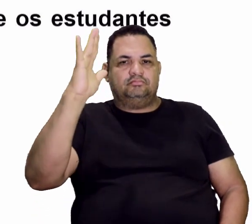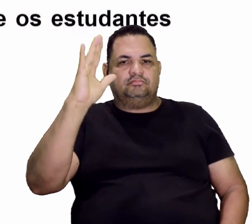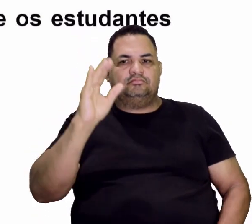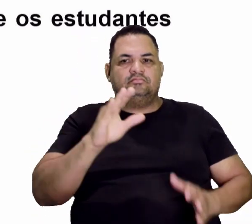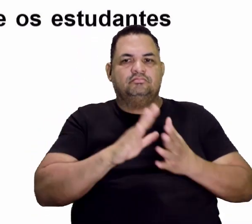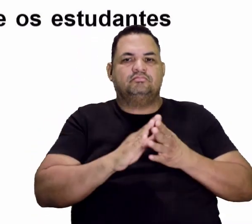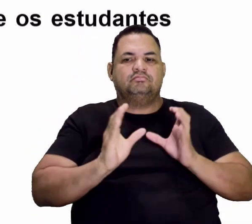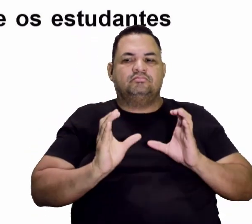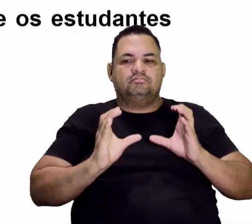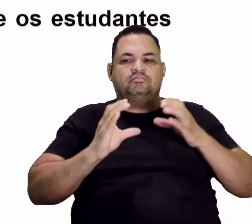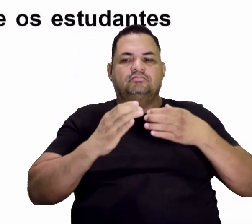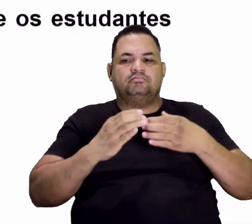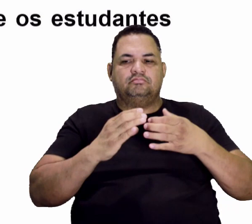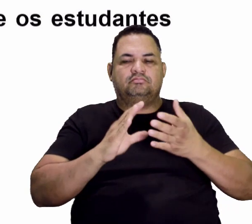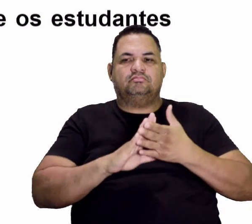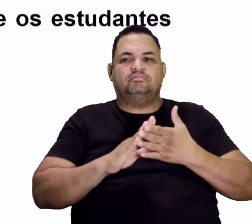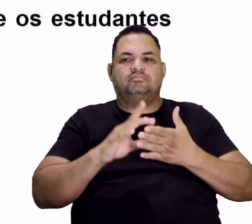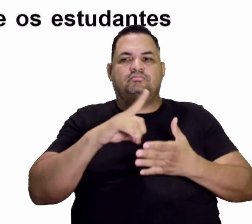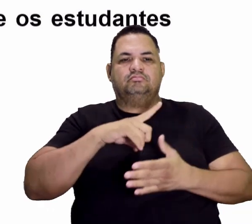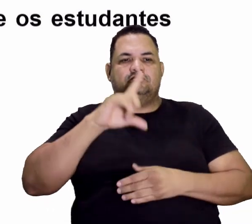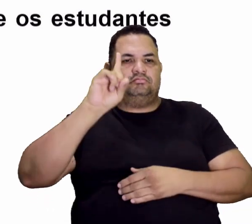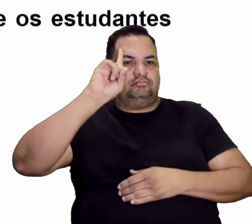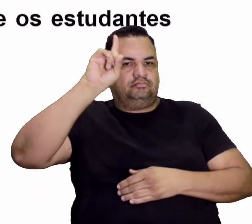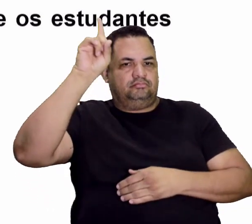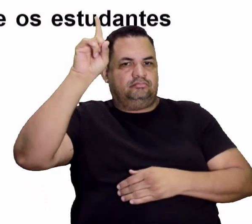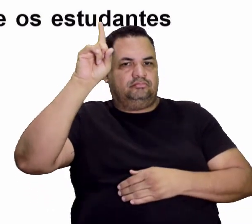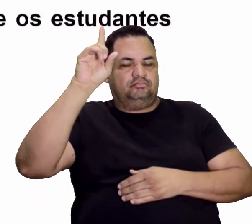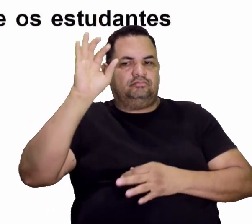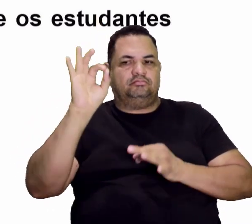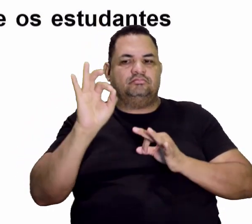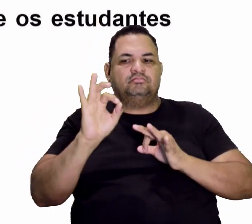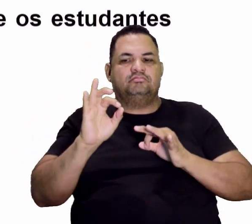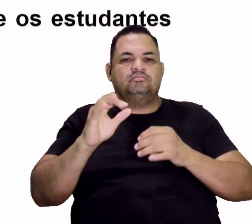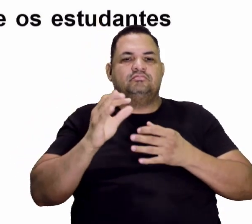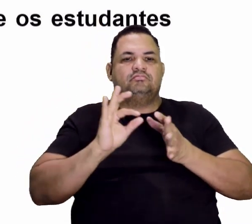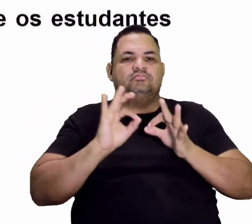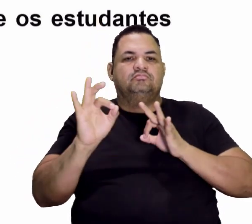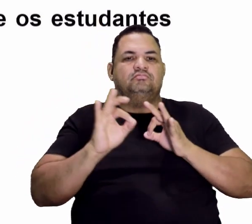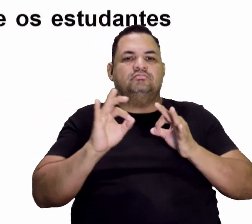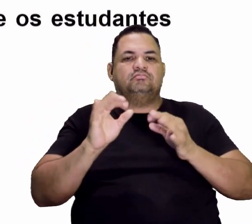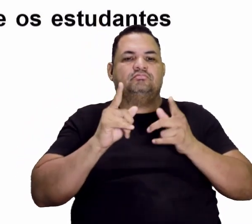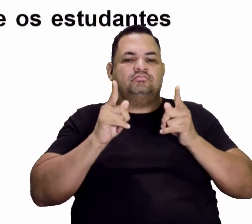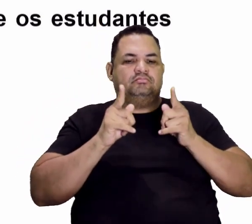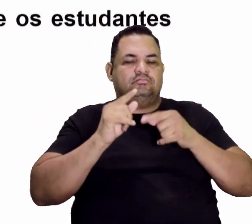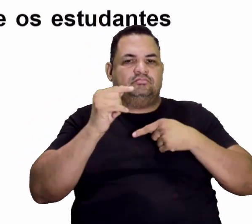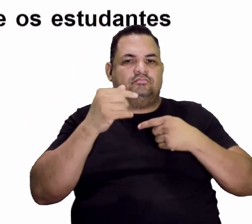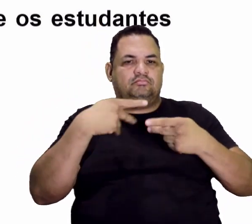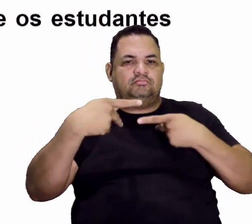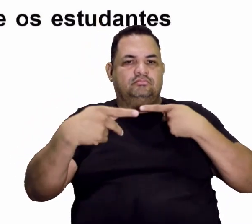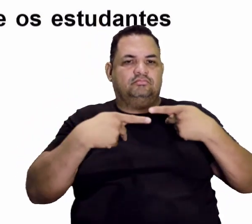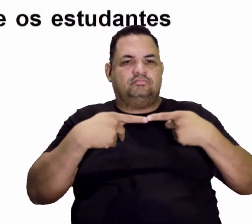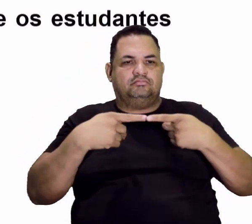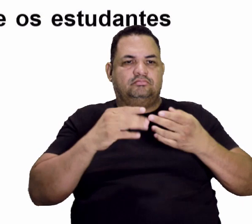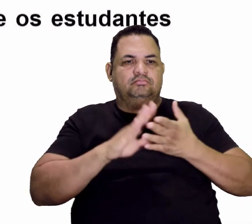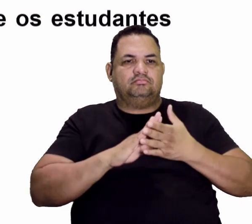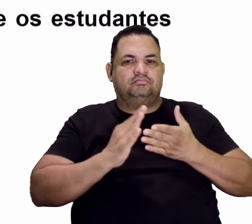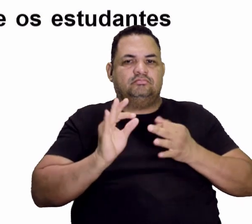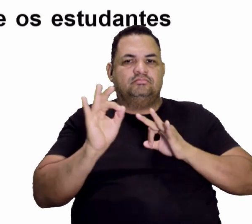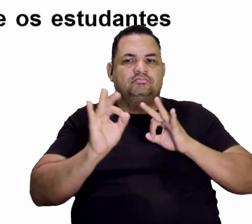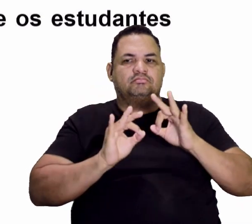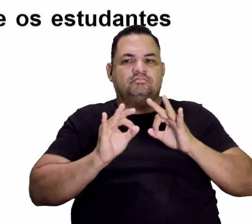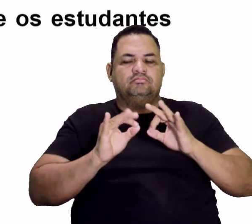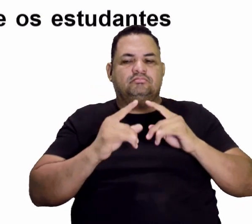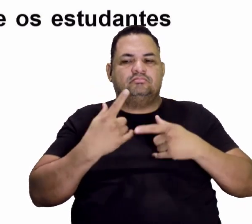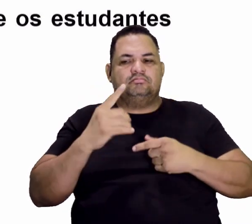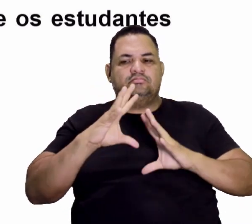Imagine que sua turma de classe tem uma ideia. Olha aí, de montar um pequeno projeto. Todo mundo pensou,